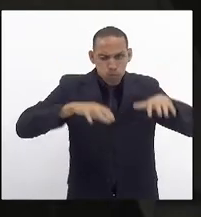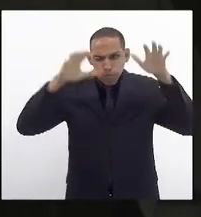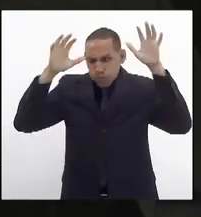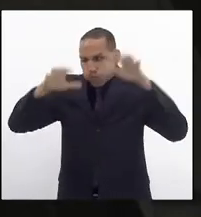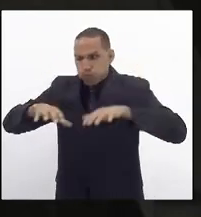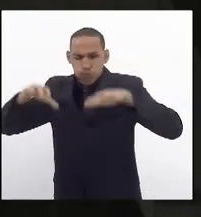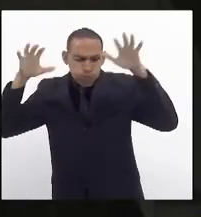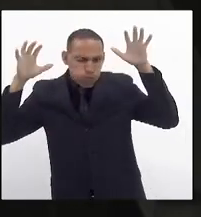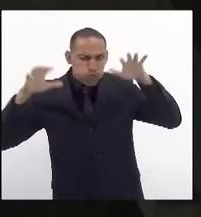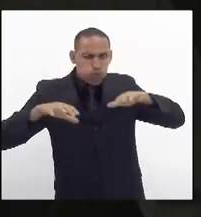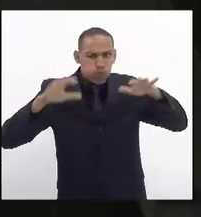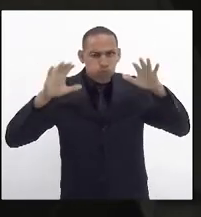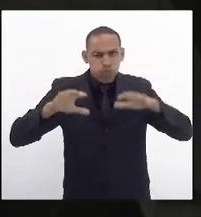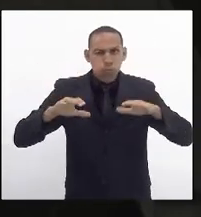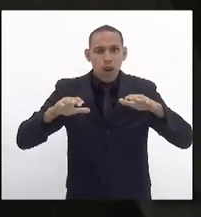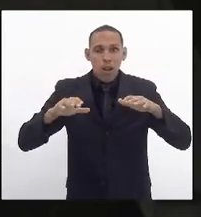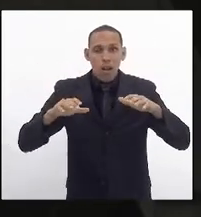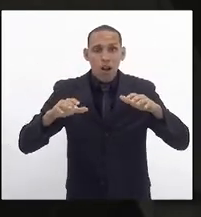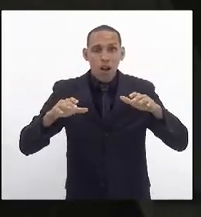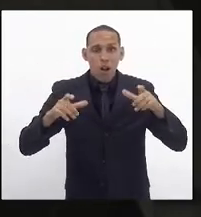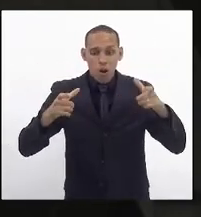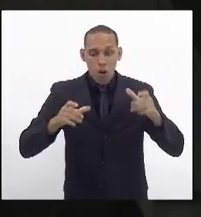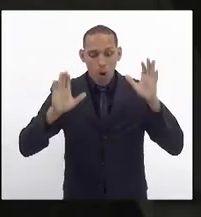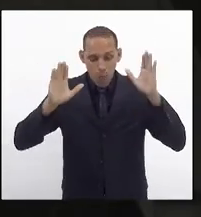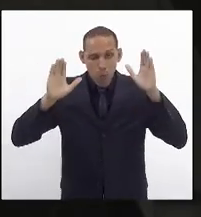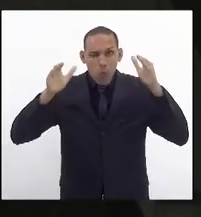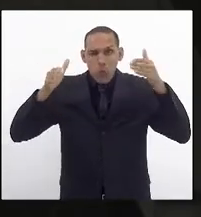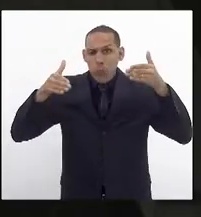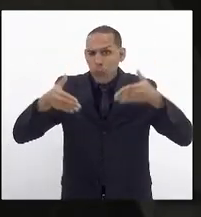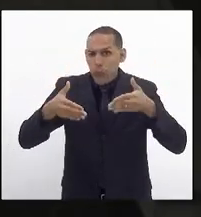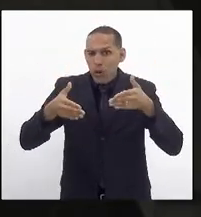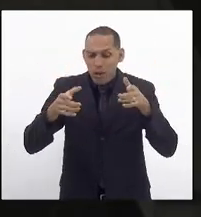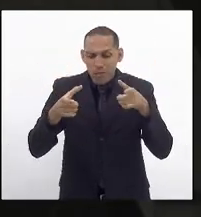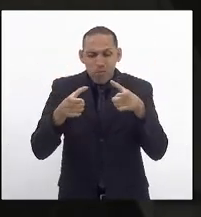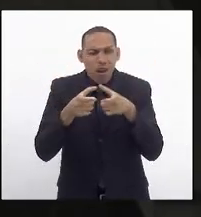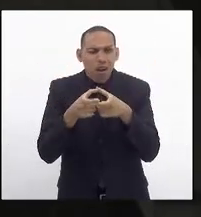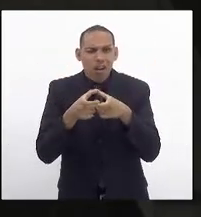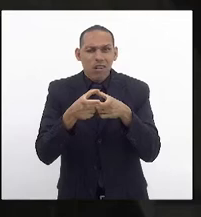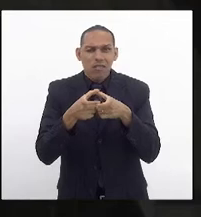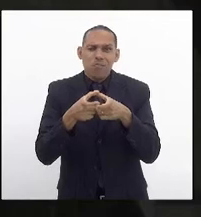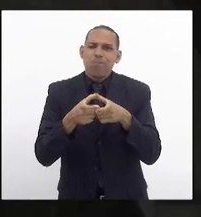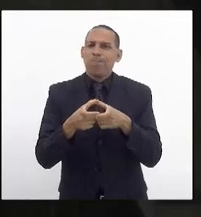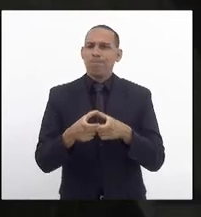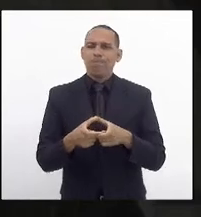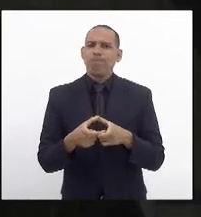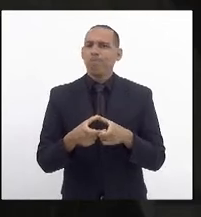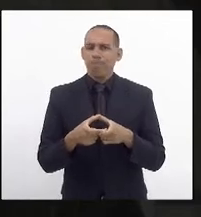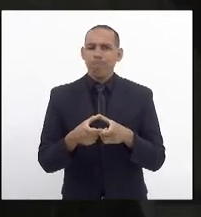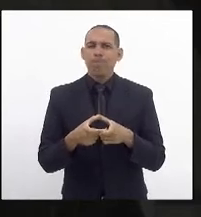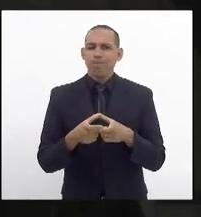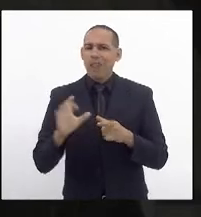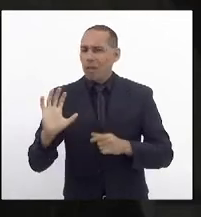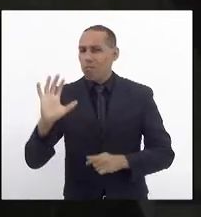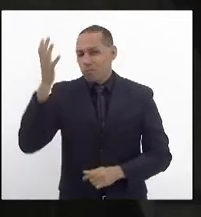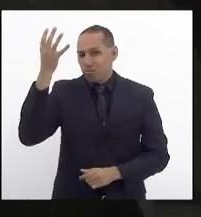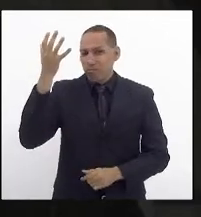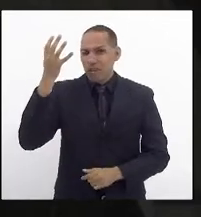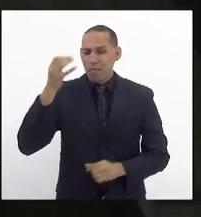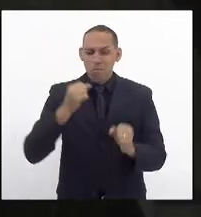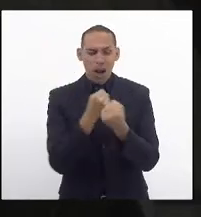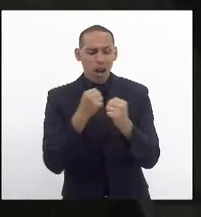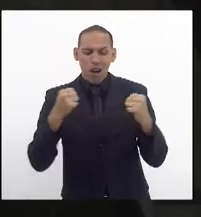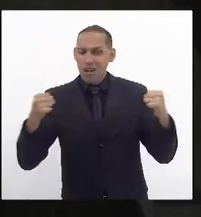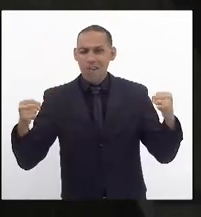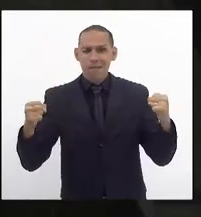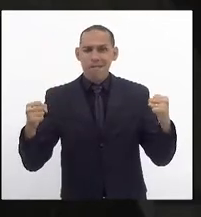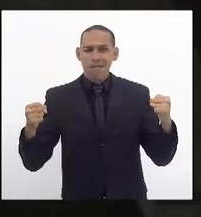concentra e numa área muito pequena o desastre é muito